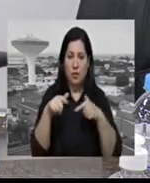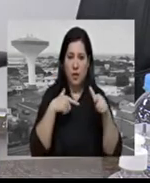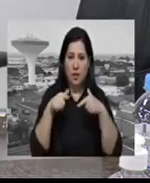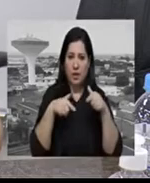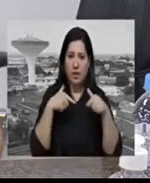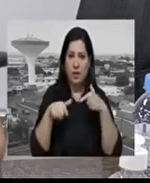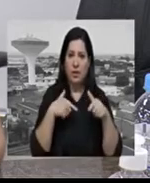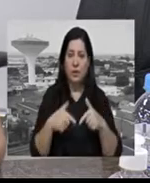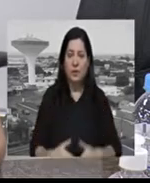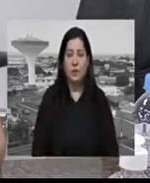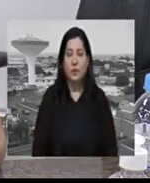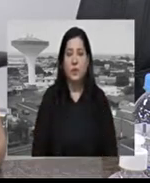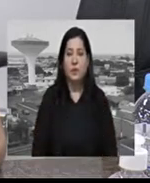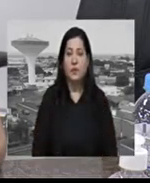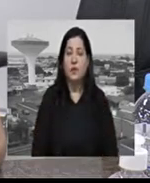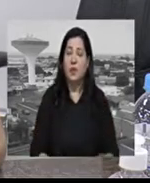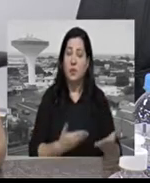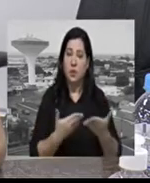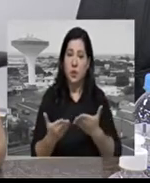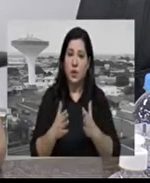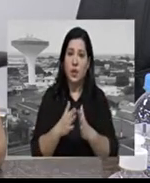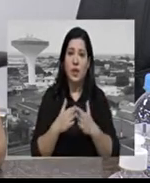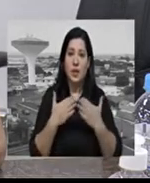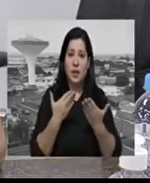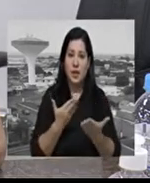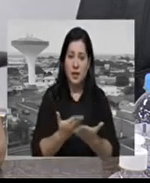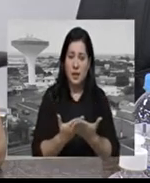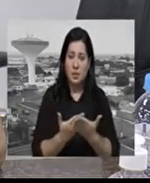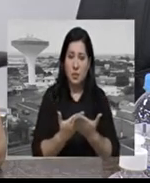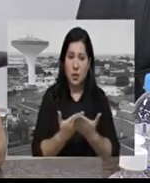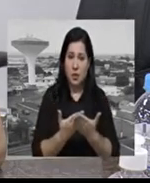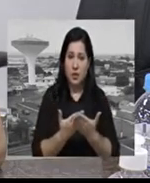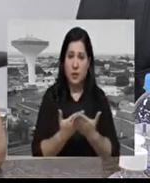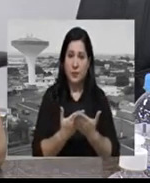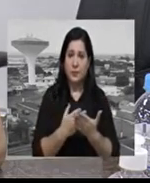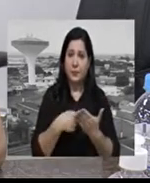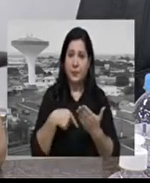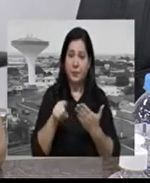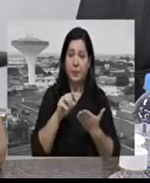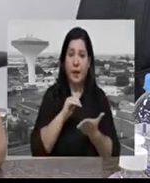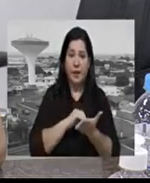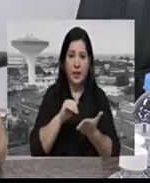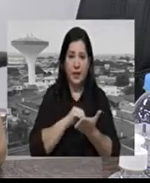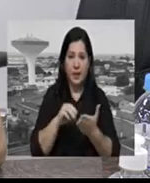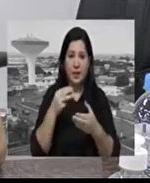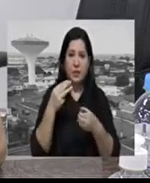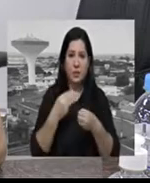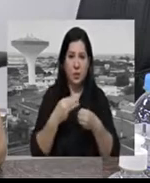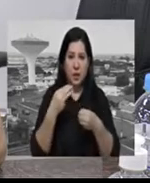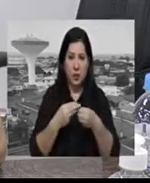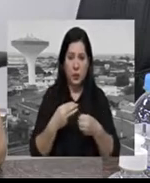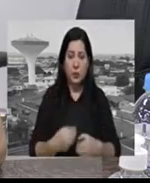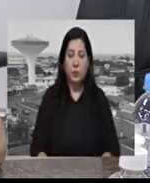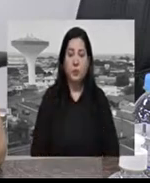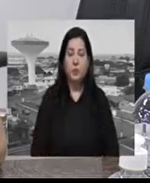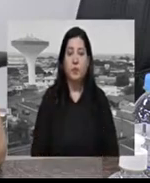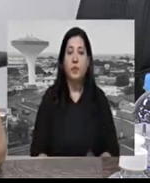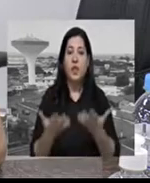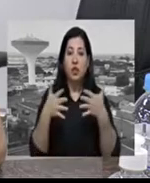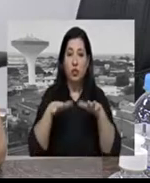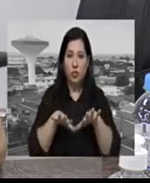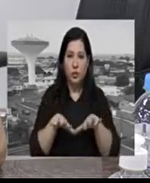então a gente apresentou esse requerimento e que a gente encaminha para Secretaria Municipal de